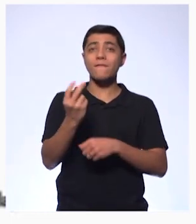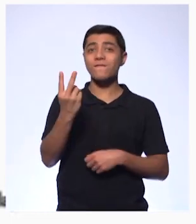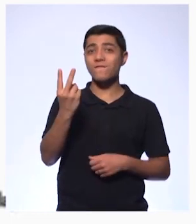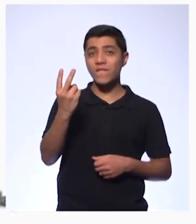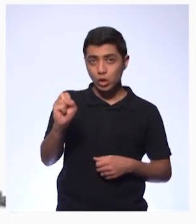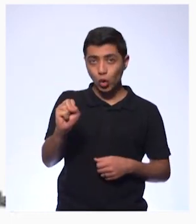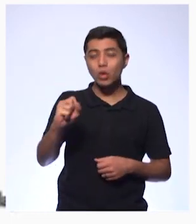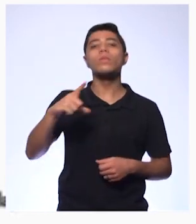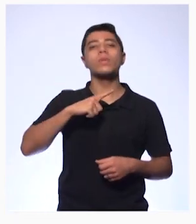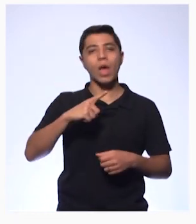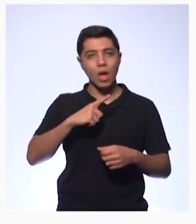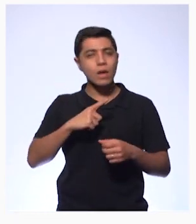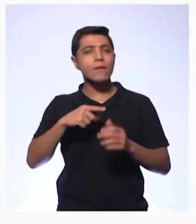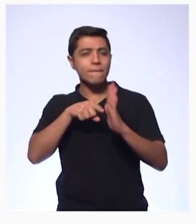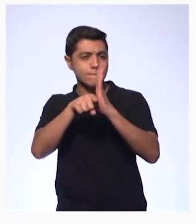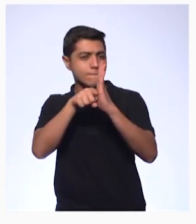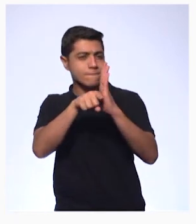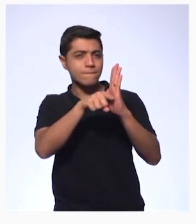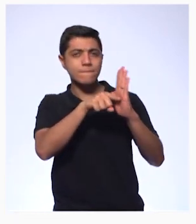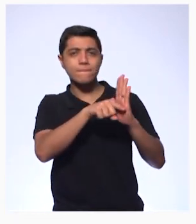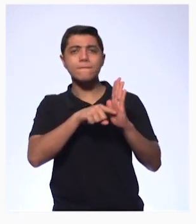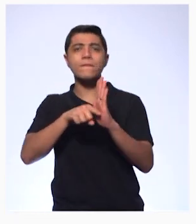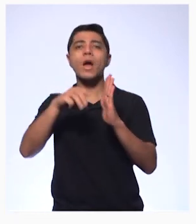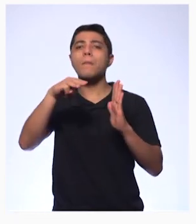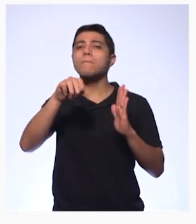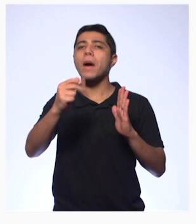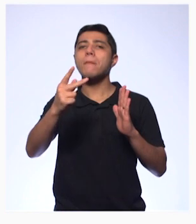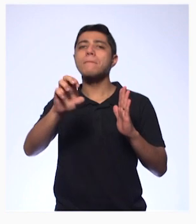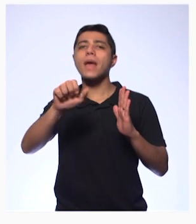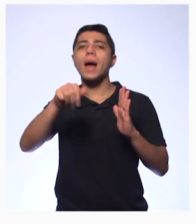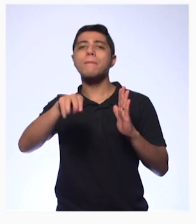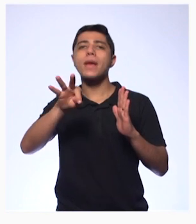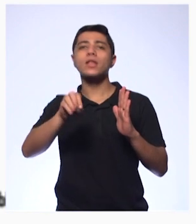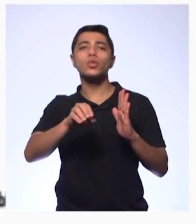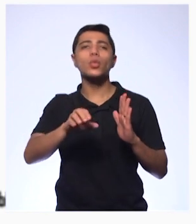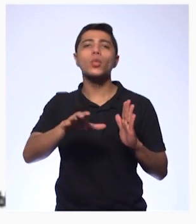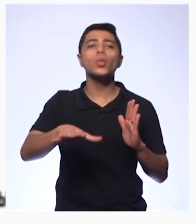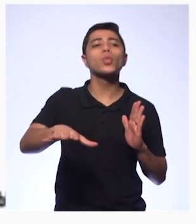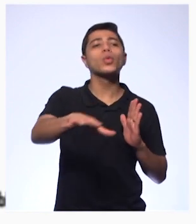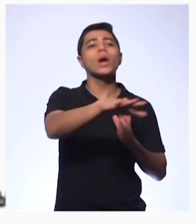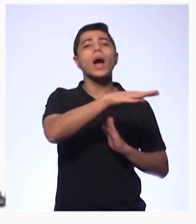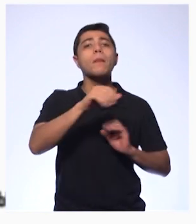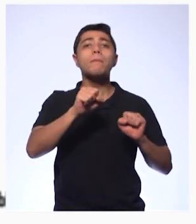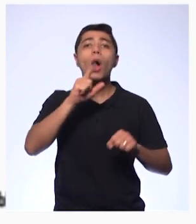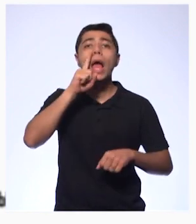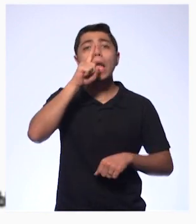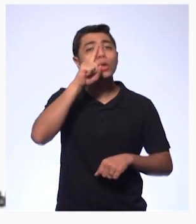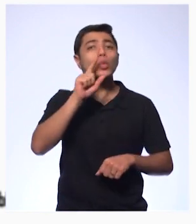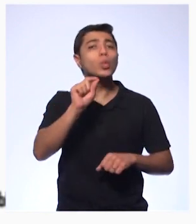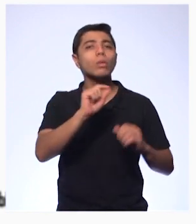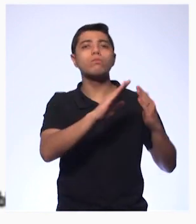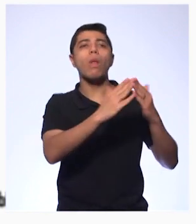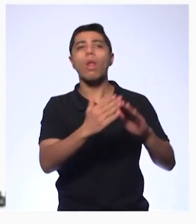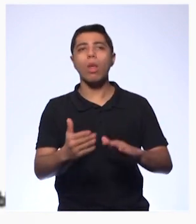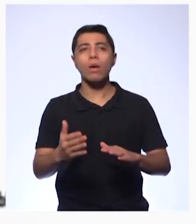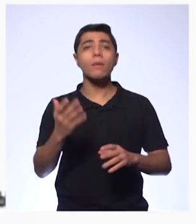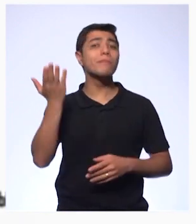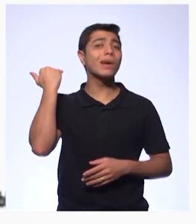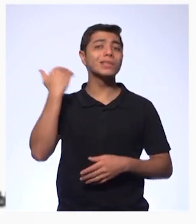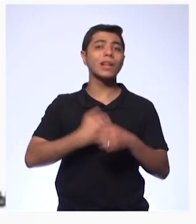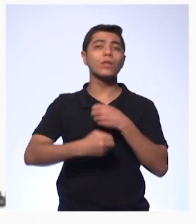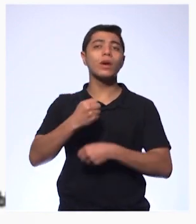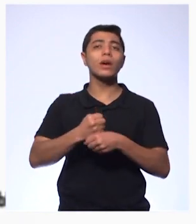deslizamento e solapamento. O primeiro mapeamento teve início em 1989, após um deslizamento vitimar